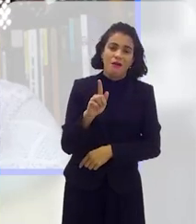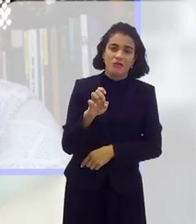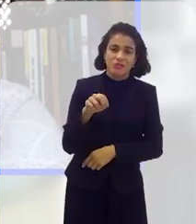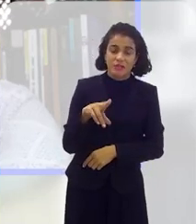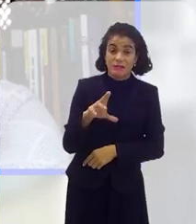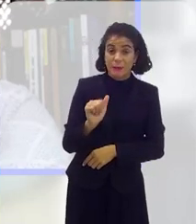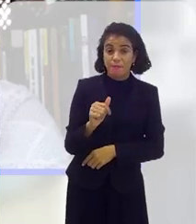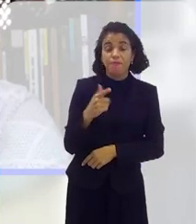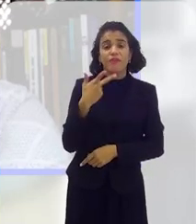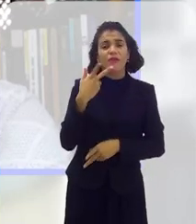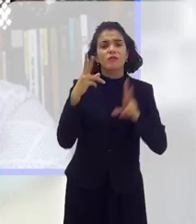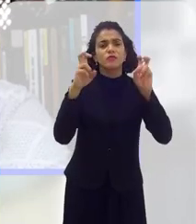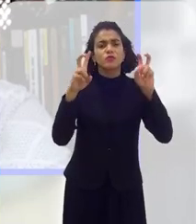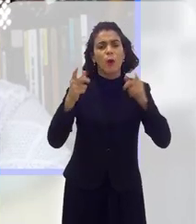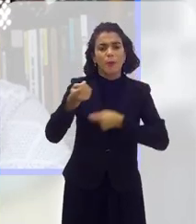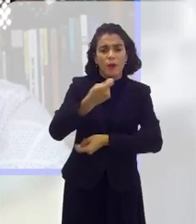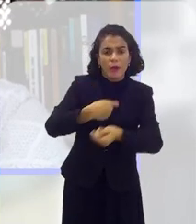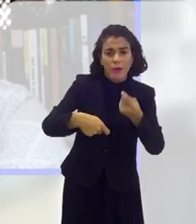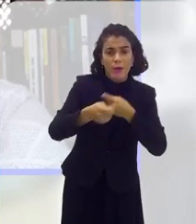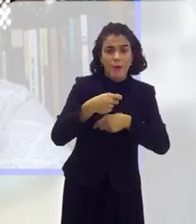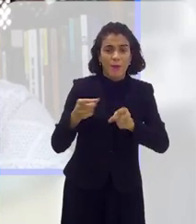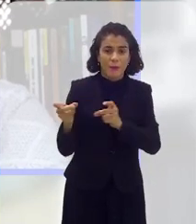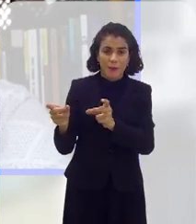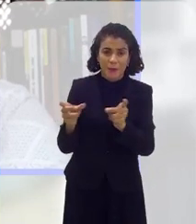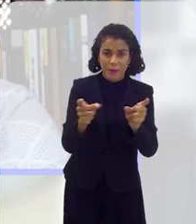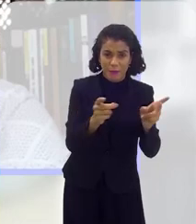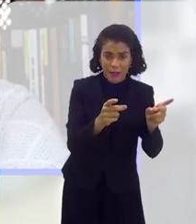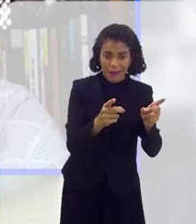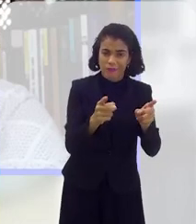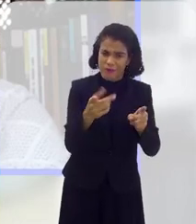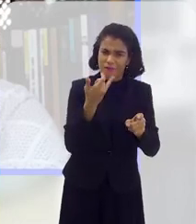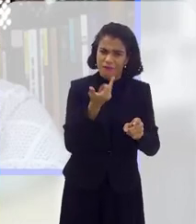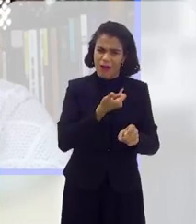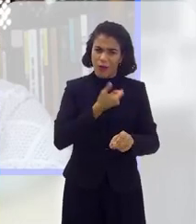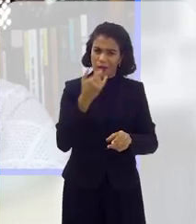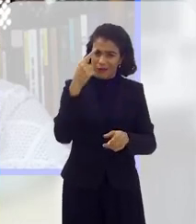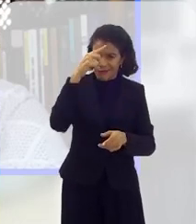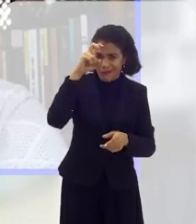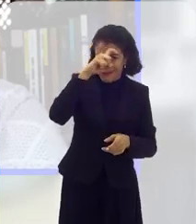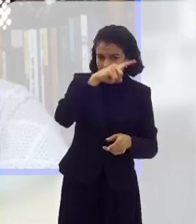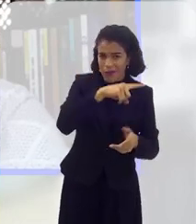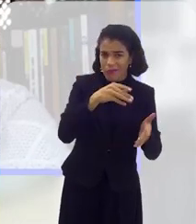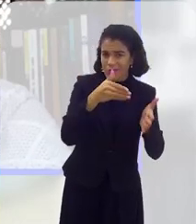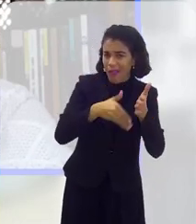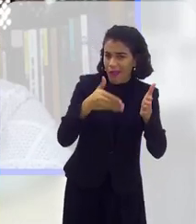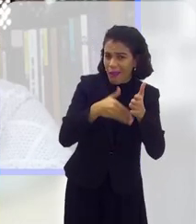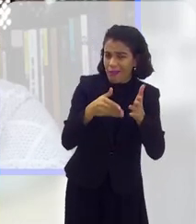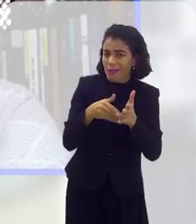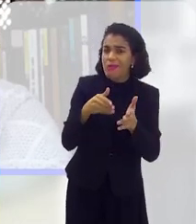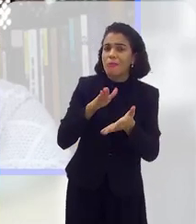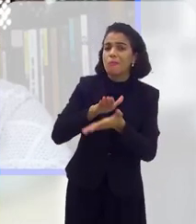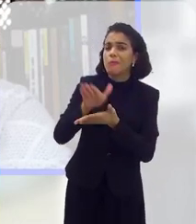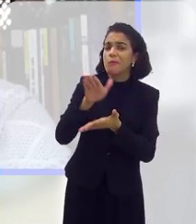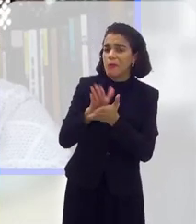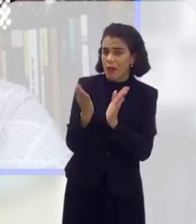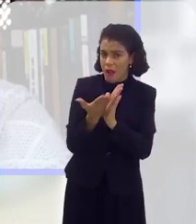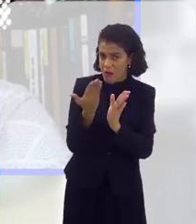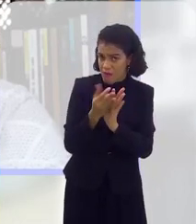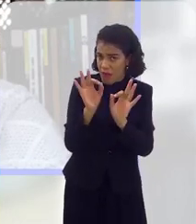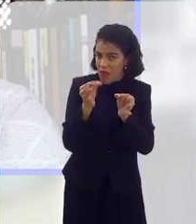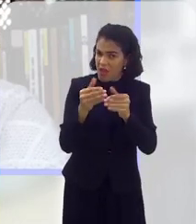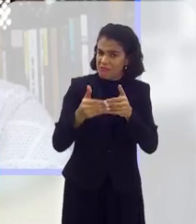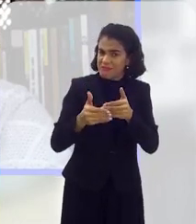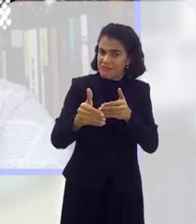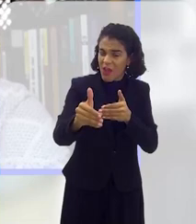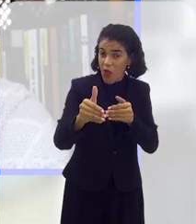Falando do mercado em si mesmo, para além dessa questão da dificuldade de se lançar um livro, né, que eu vou até entrar nesse assunto